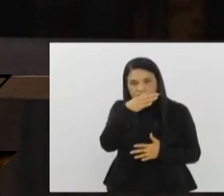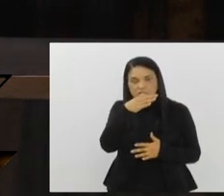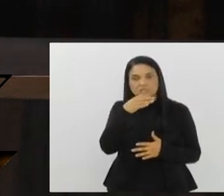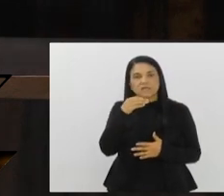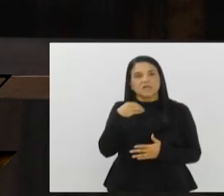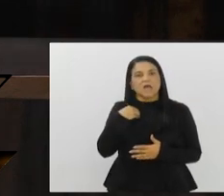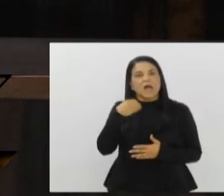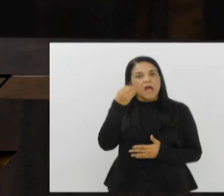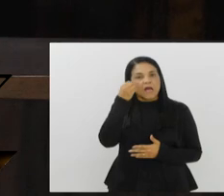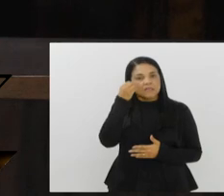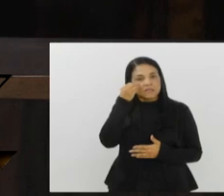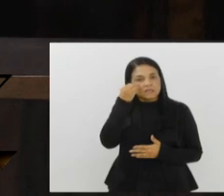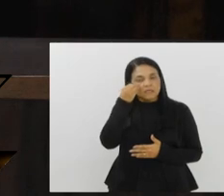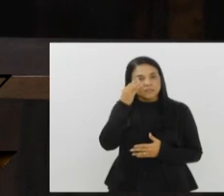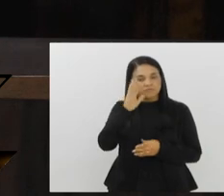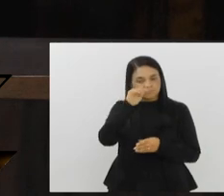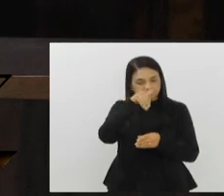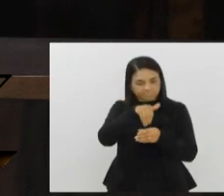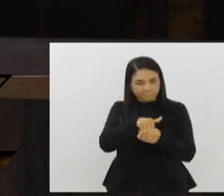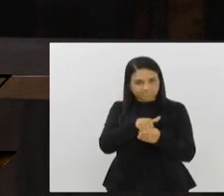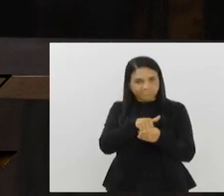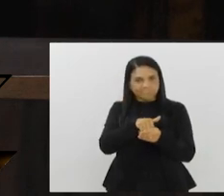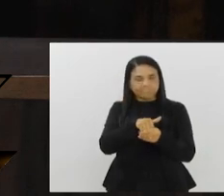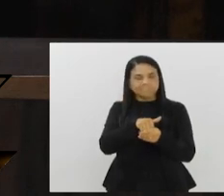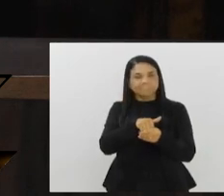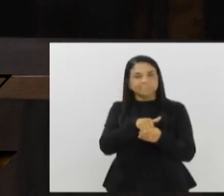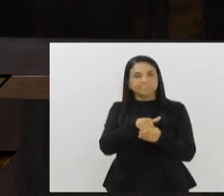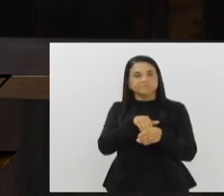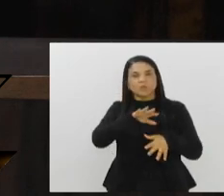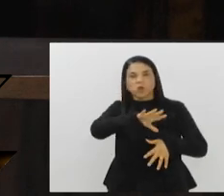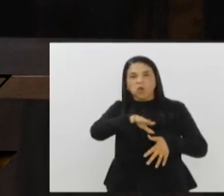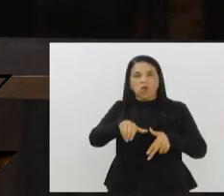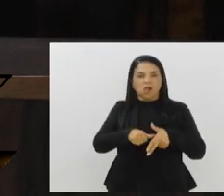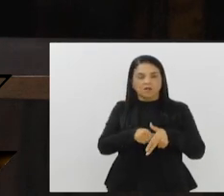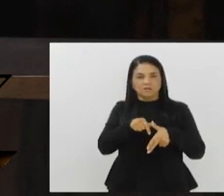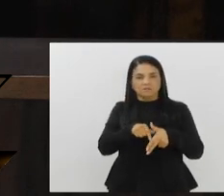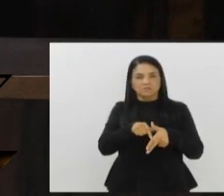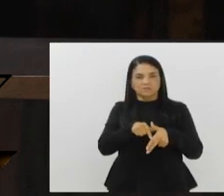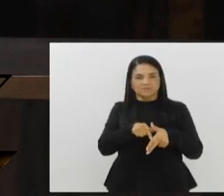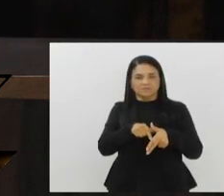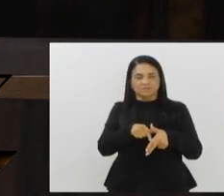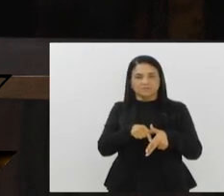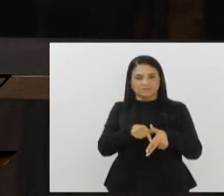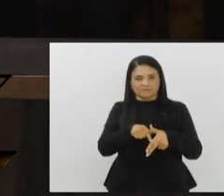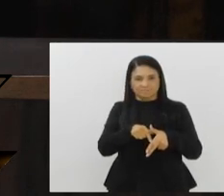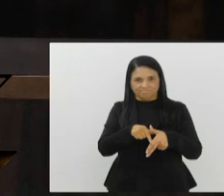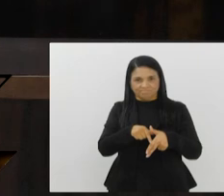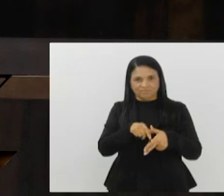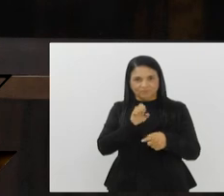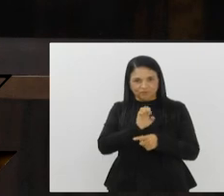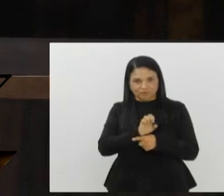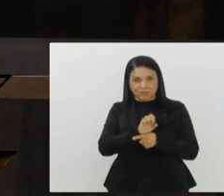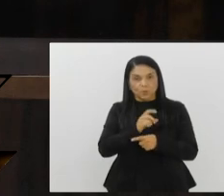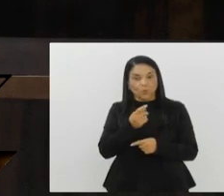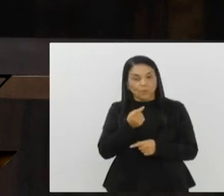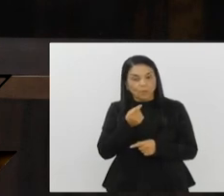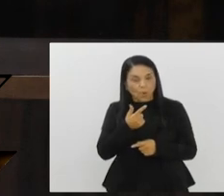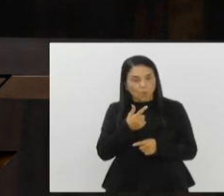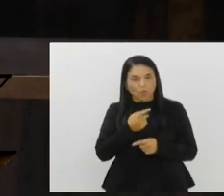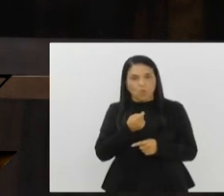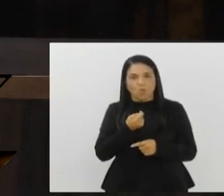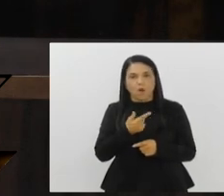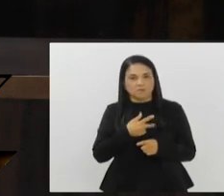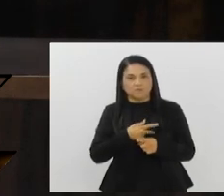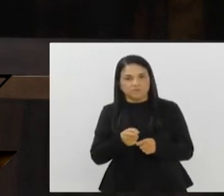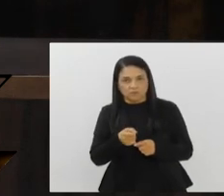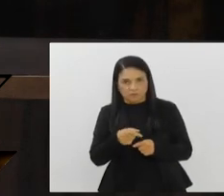desacreditar as urnas a eleição e a tentativa de um golpe de estado que por pouco foi vitorioso por muito pouco então